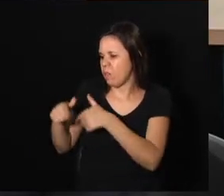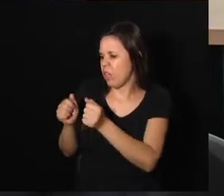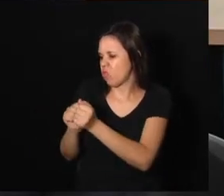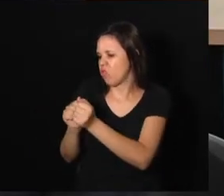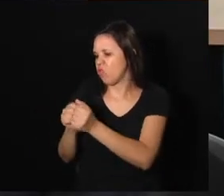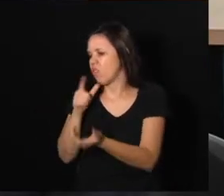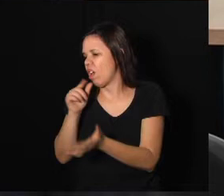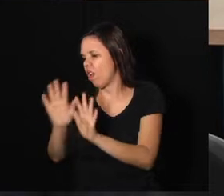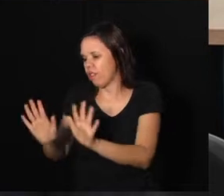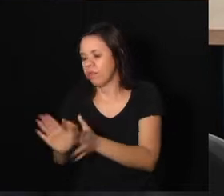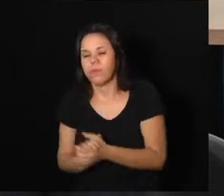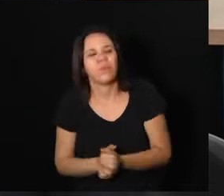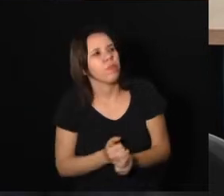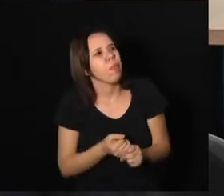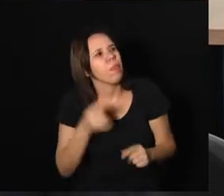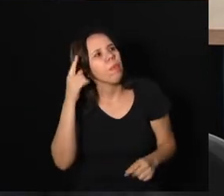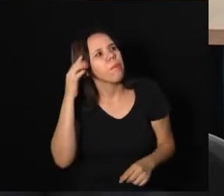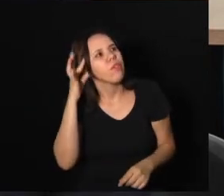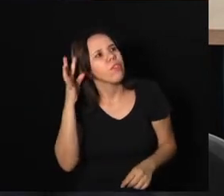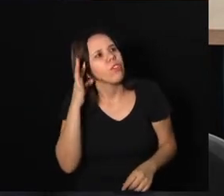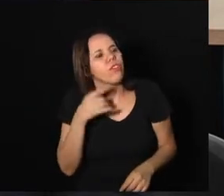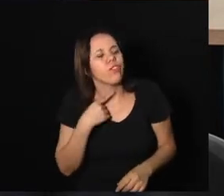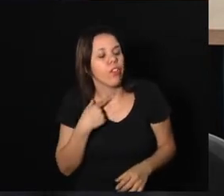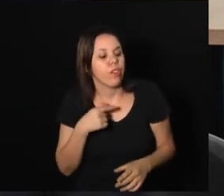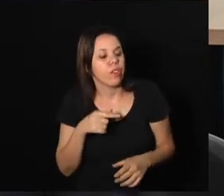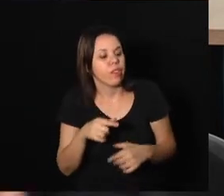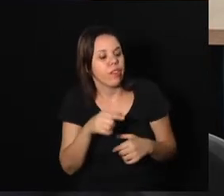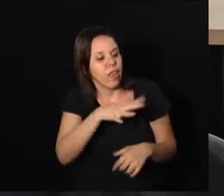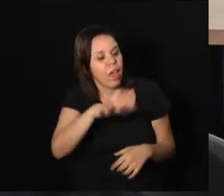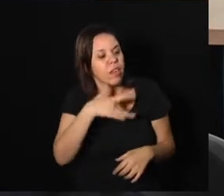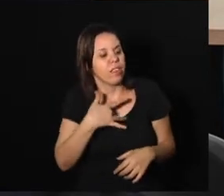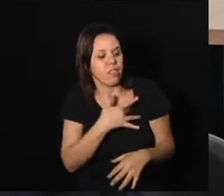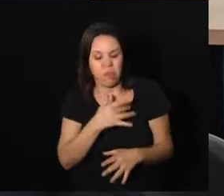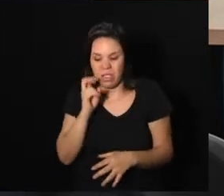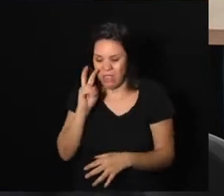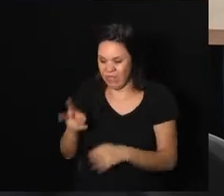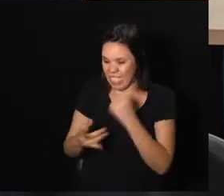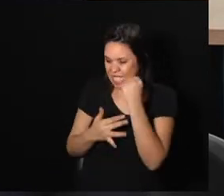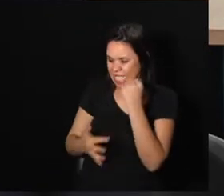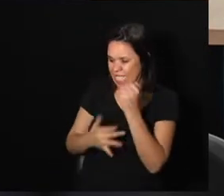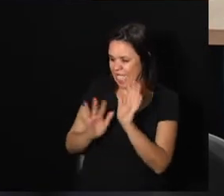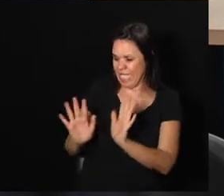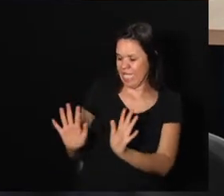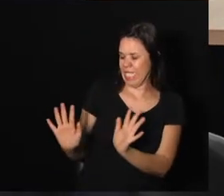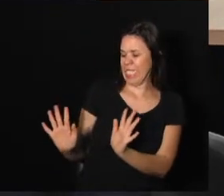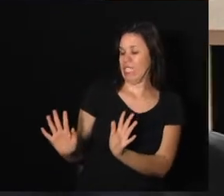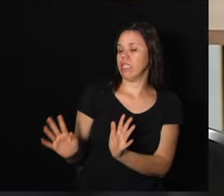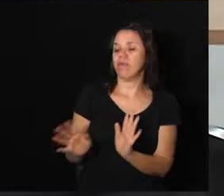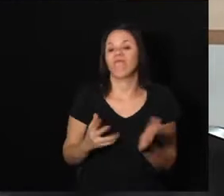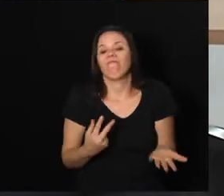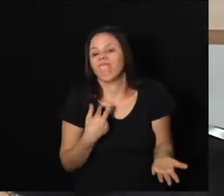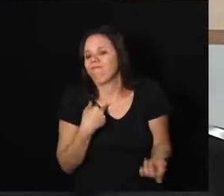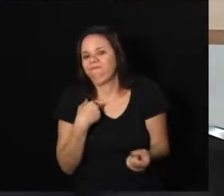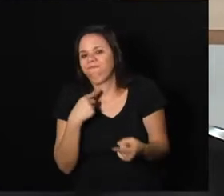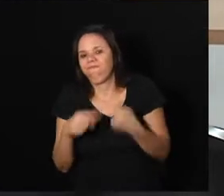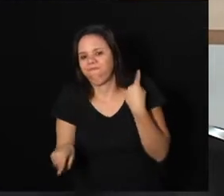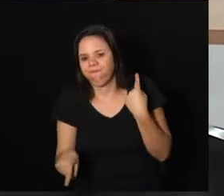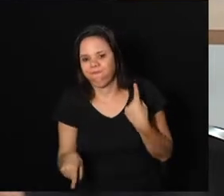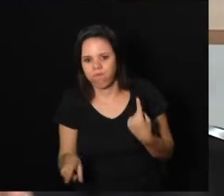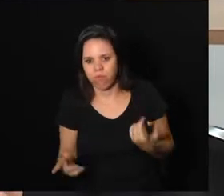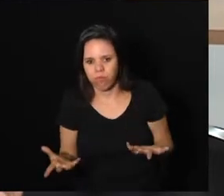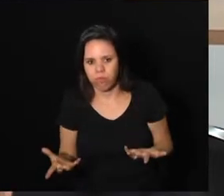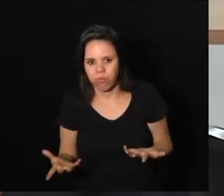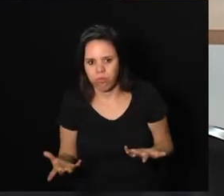vezes a pessoa fala assim, meu sonho é fazer uma profissão na área da saúde, só que a pessoa não pode ver sangue. Então não tem como, dentro